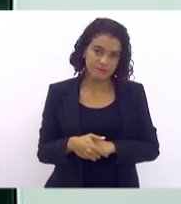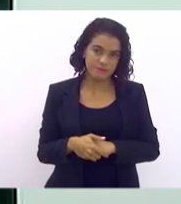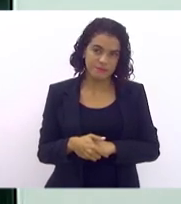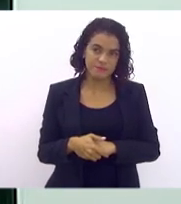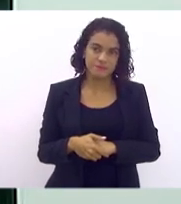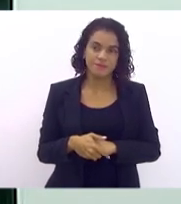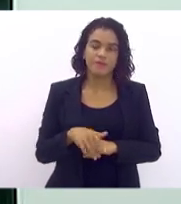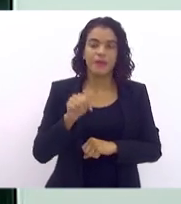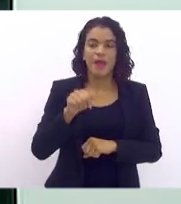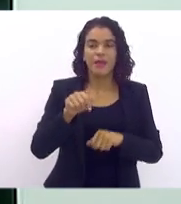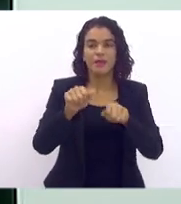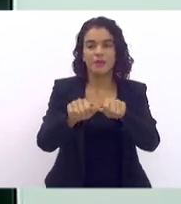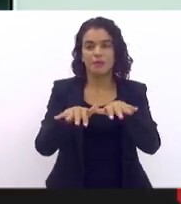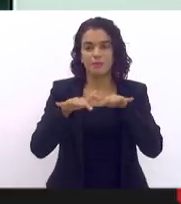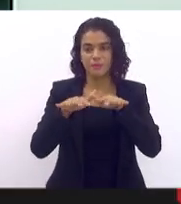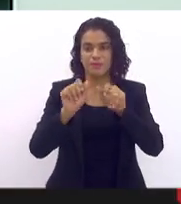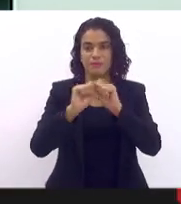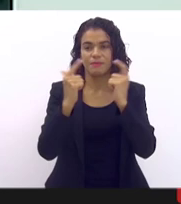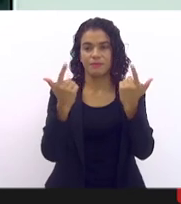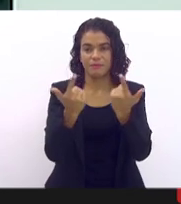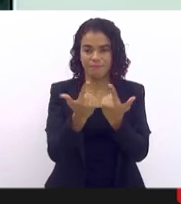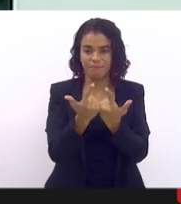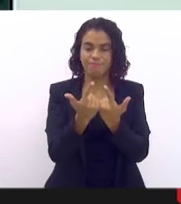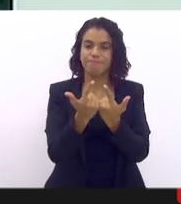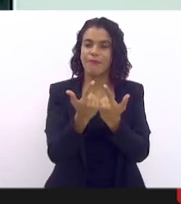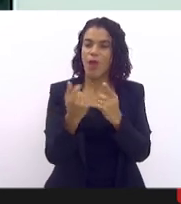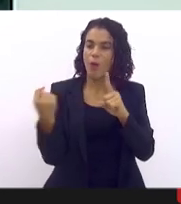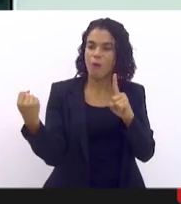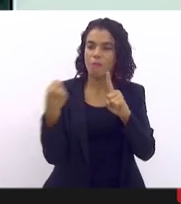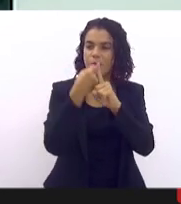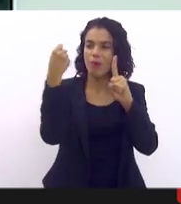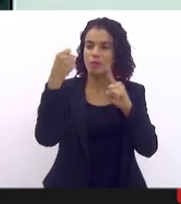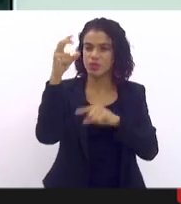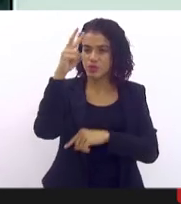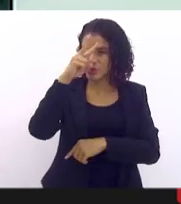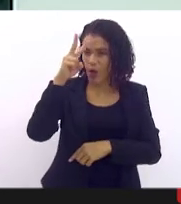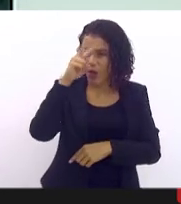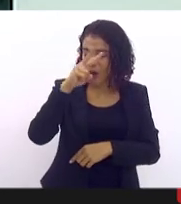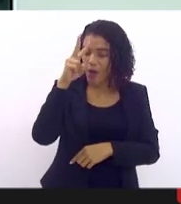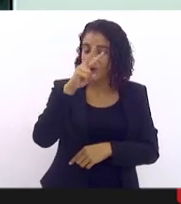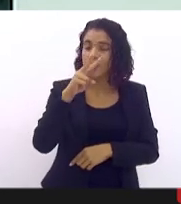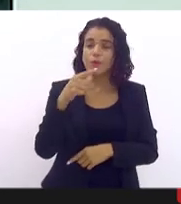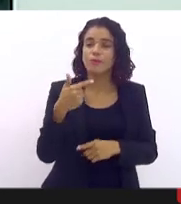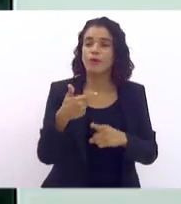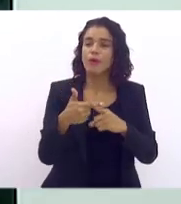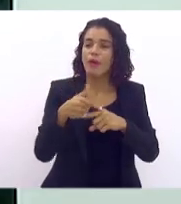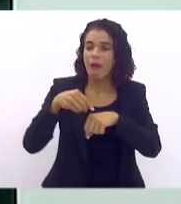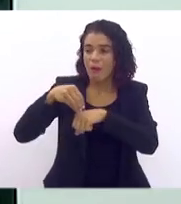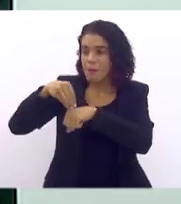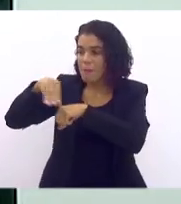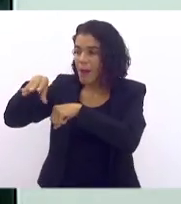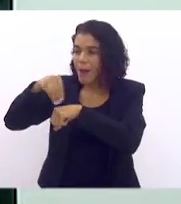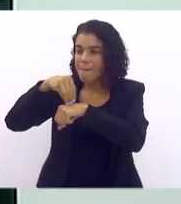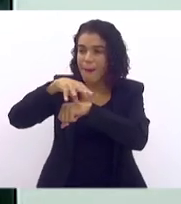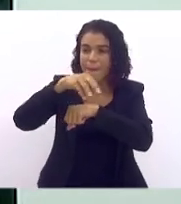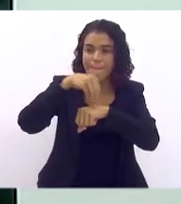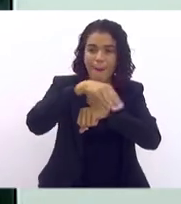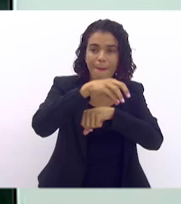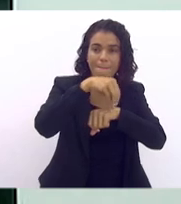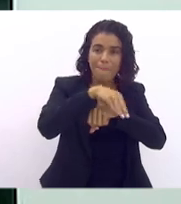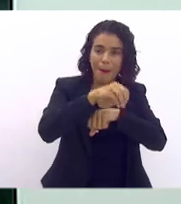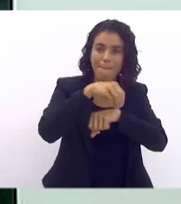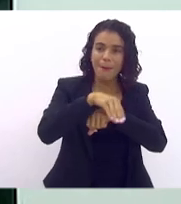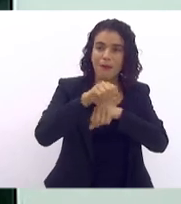deputada aqui no Parlamento Fluminense histórico, de exatamente levar para o plenário e para